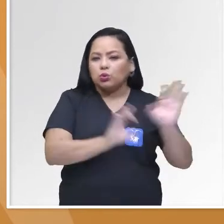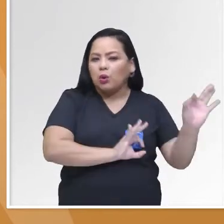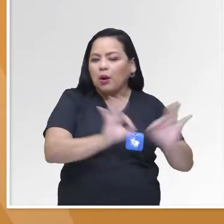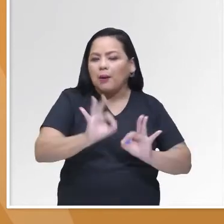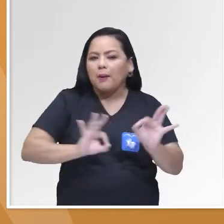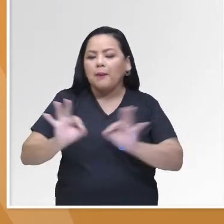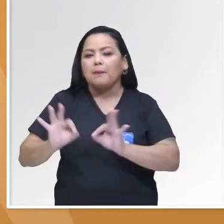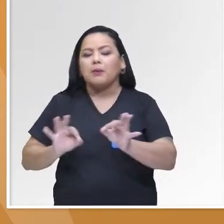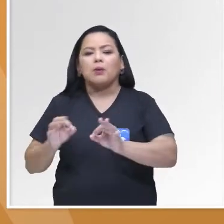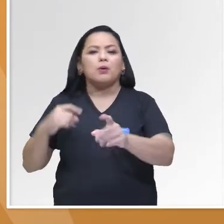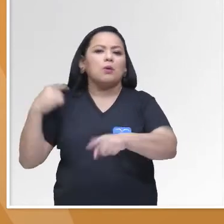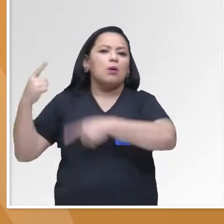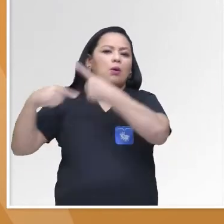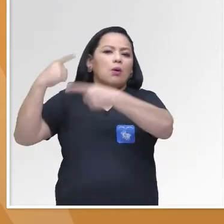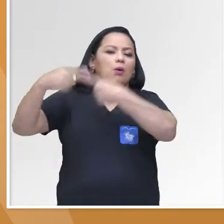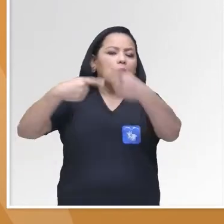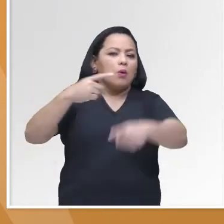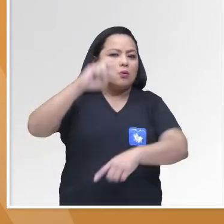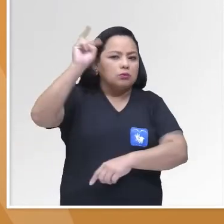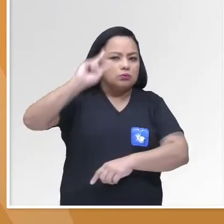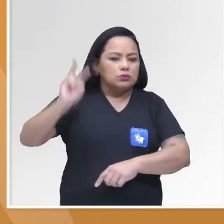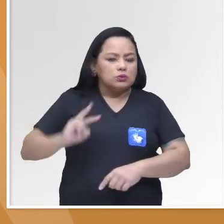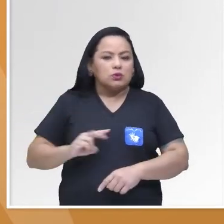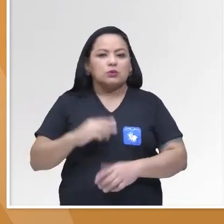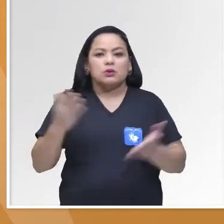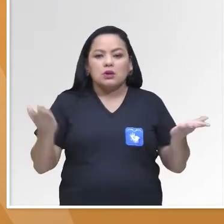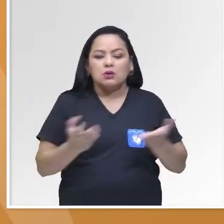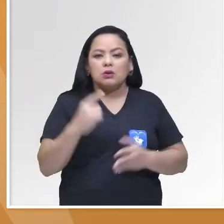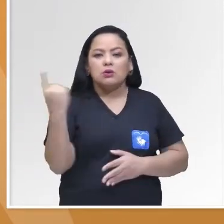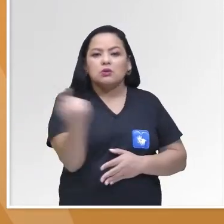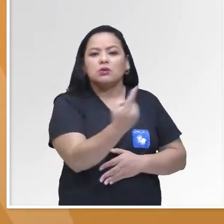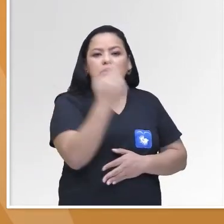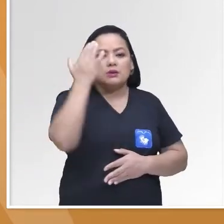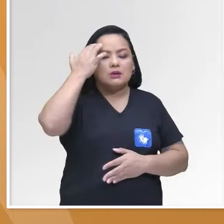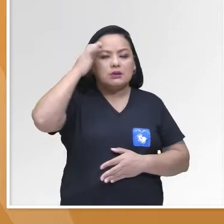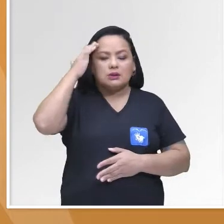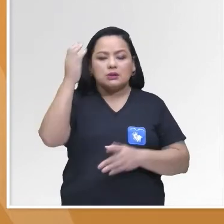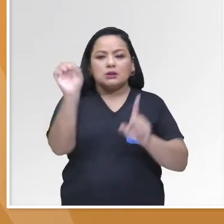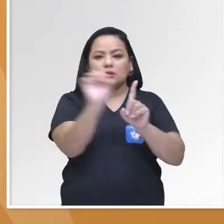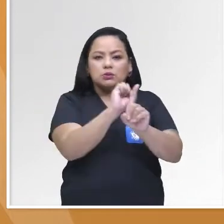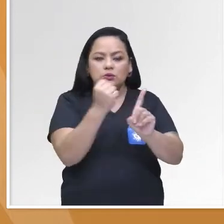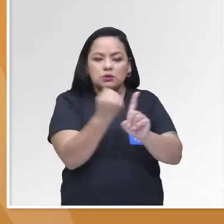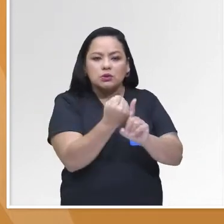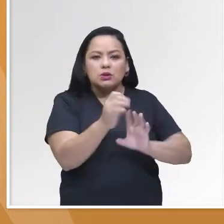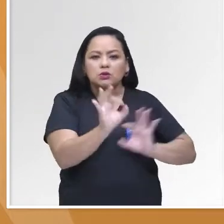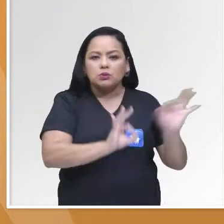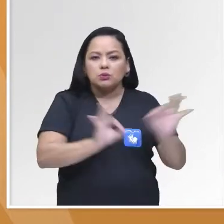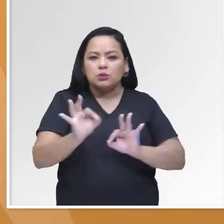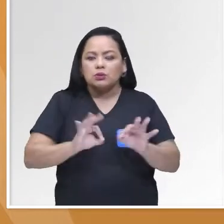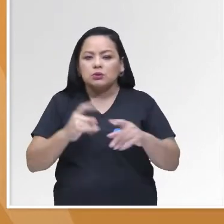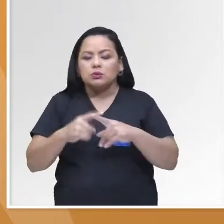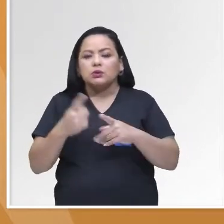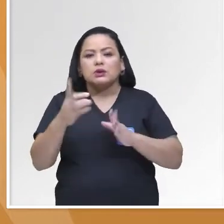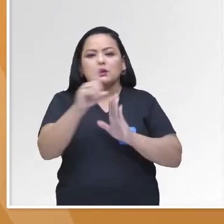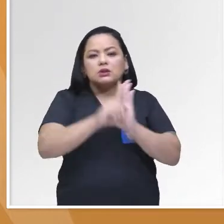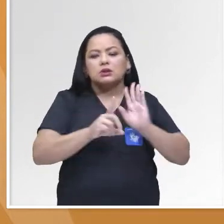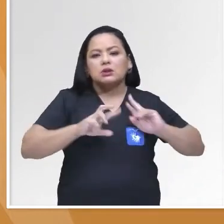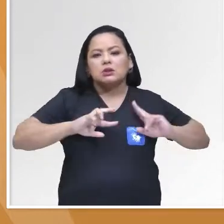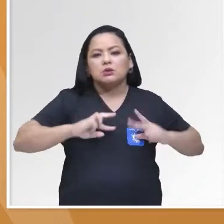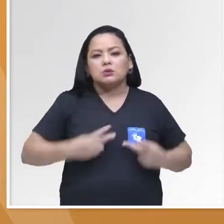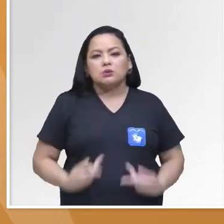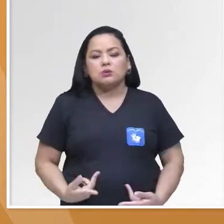processo histórico e agora a gente vai entender um processo sociológico para que esses direitos